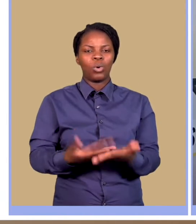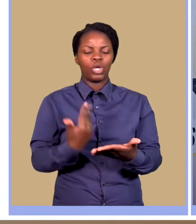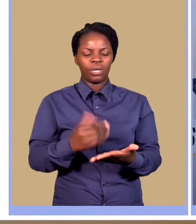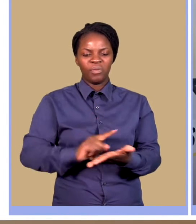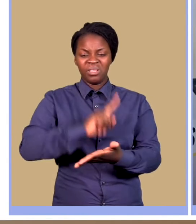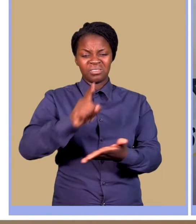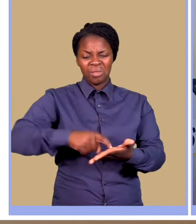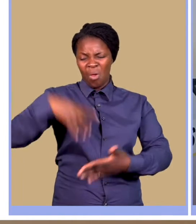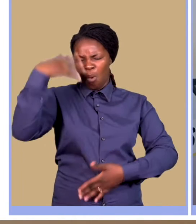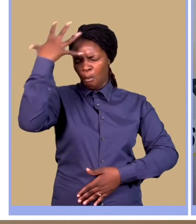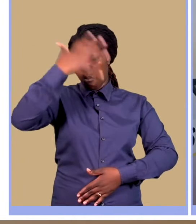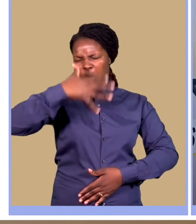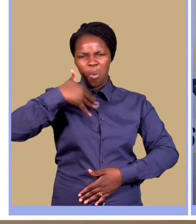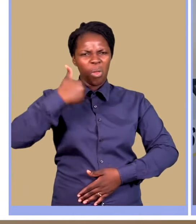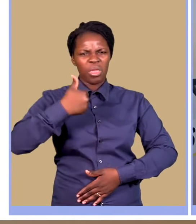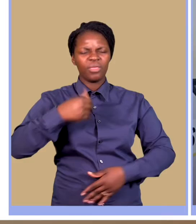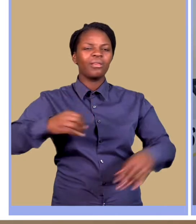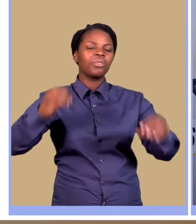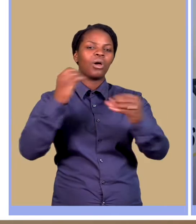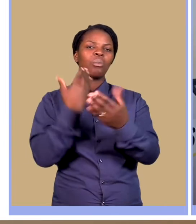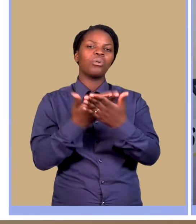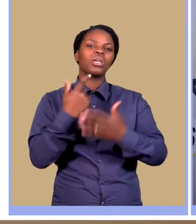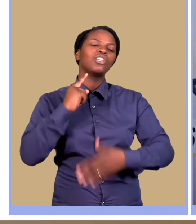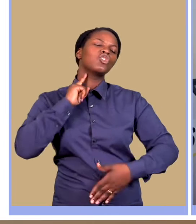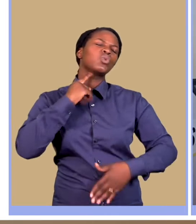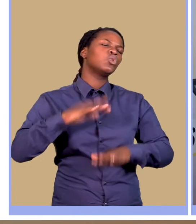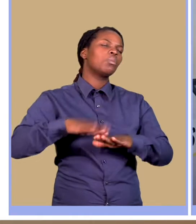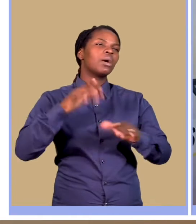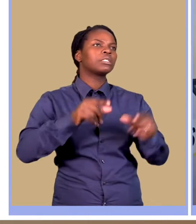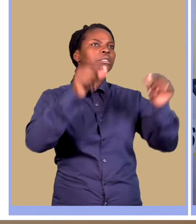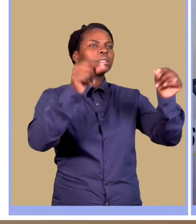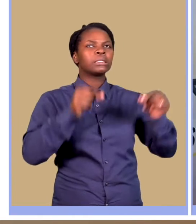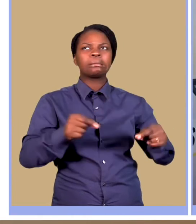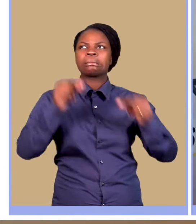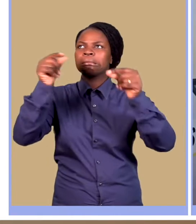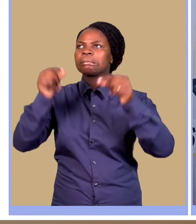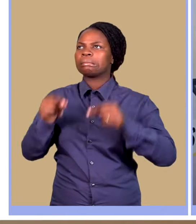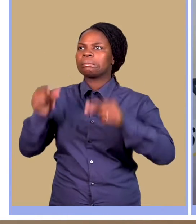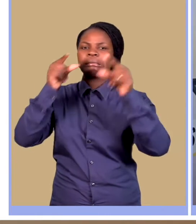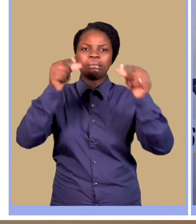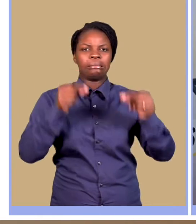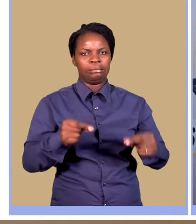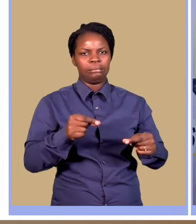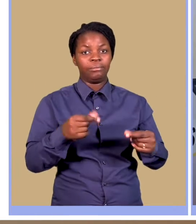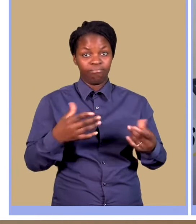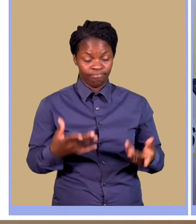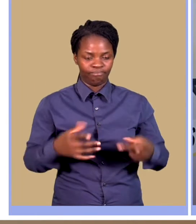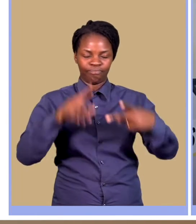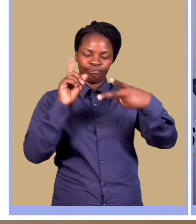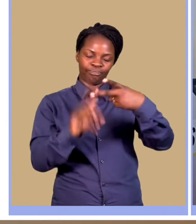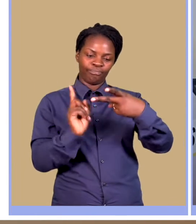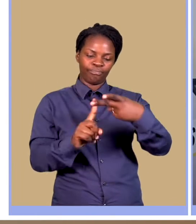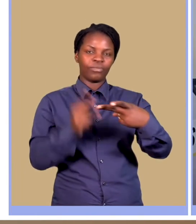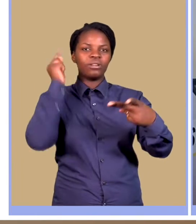do espalhamento das mesmas. Segundo, é que nós vamos verificar a distração dos mesmos. Ou